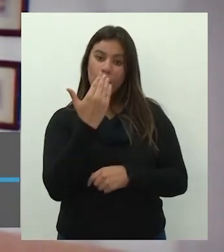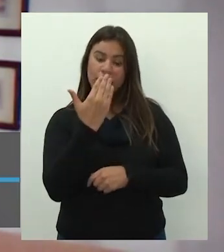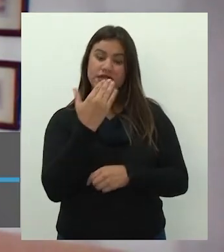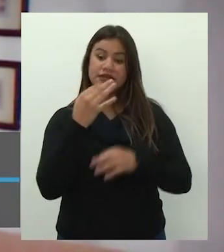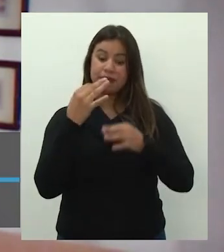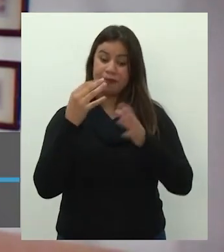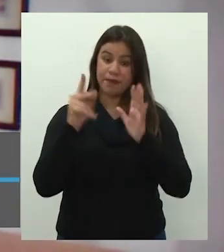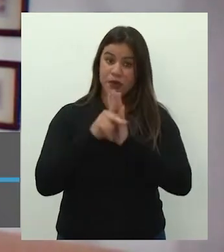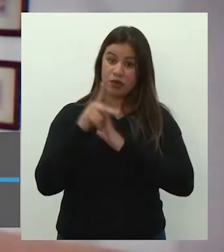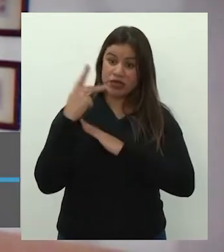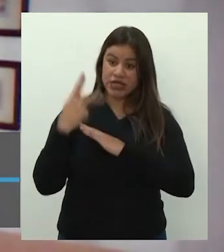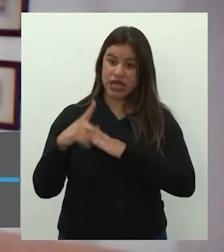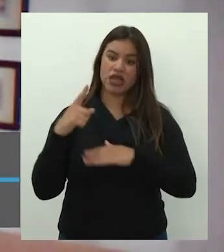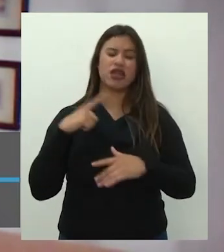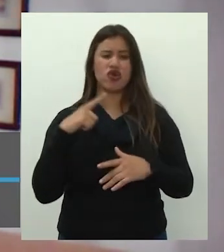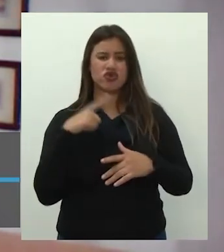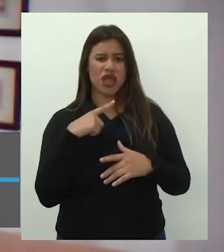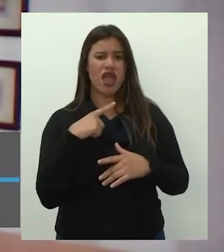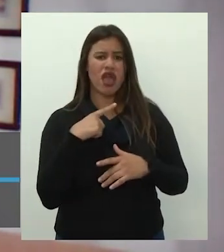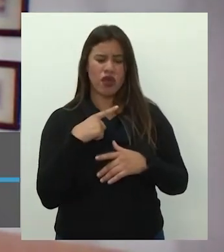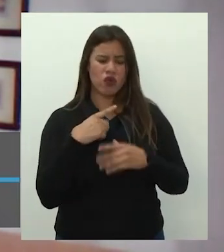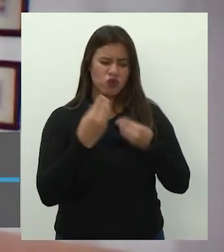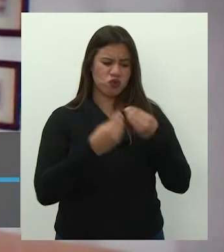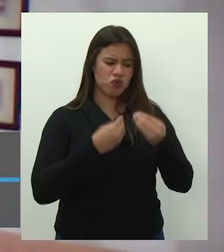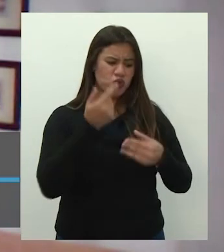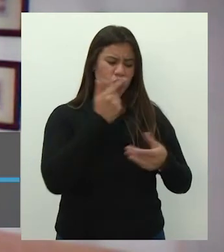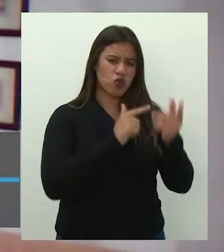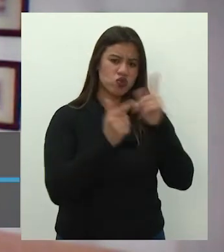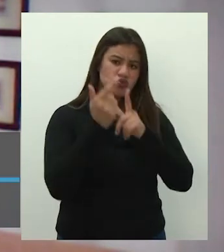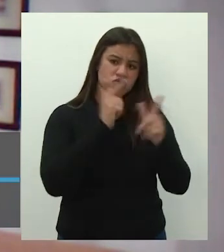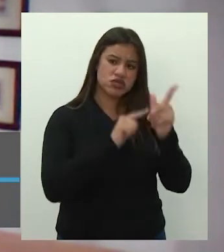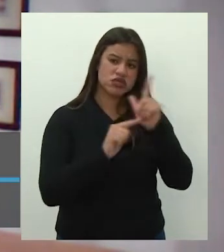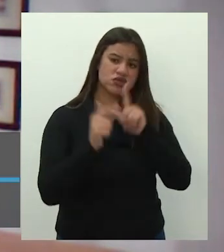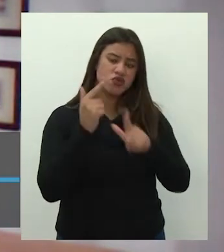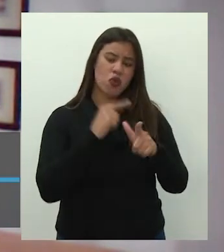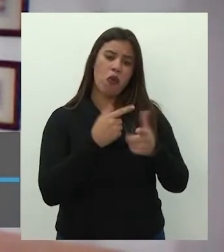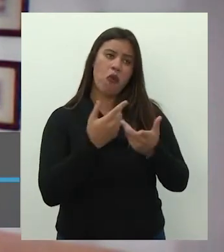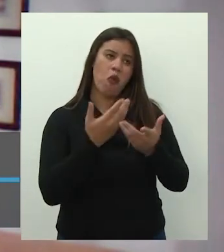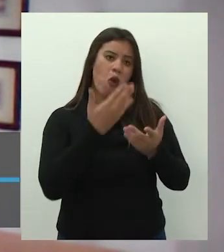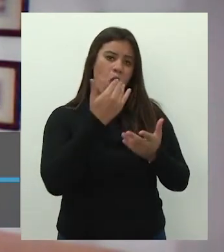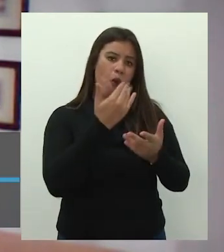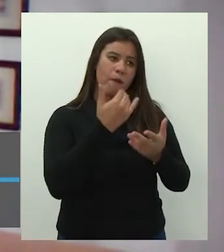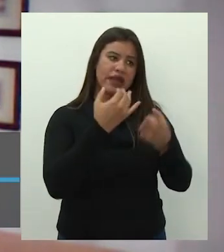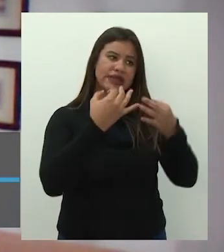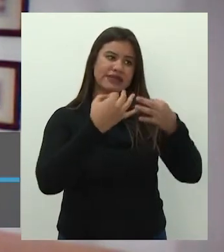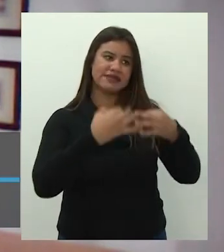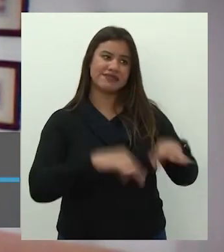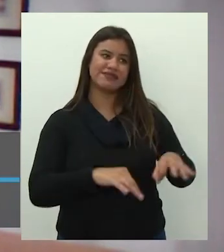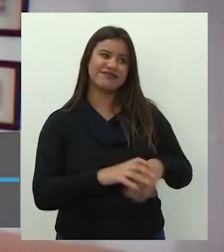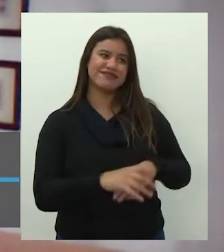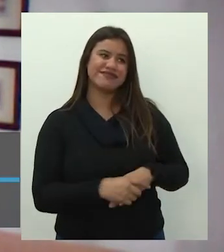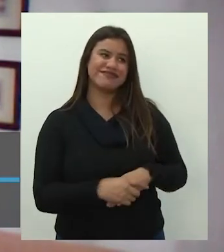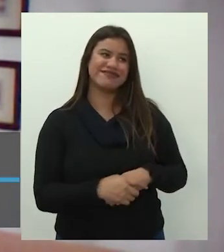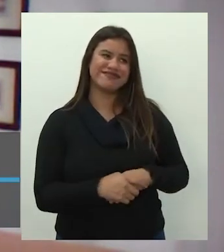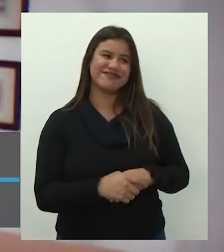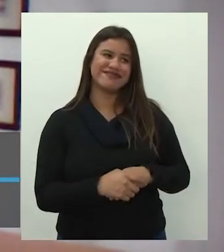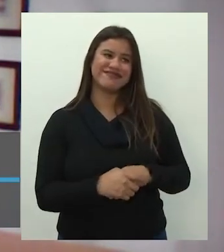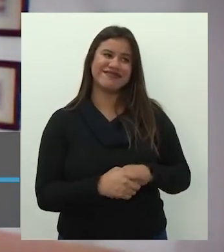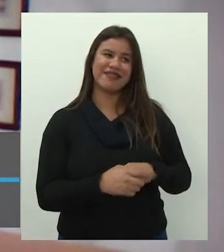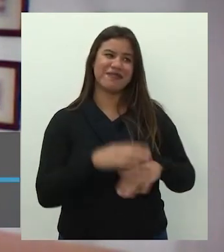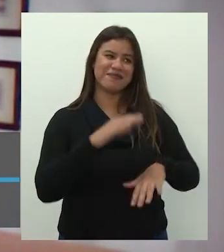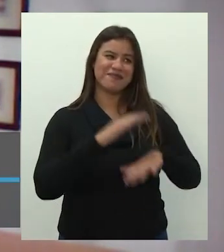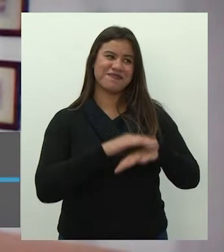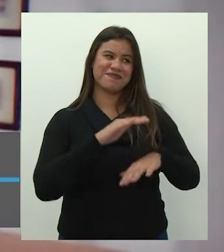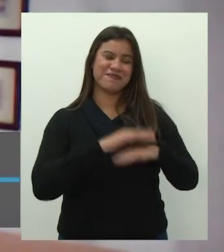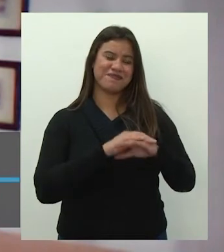recursos, até os dele, para adquirir essa alimentação e não o faço.